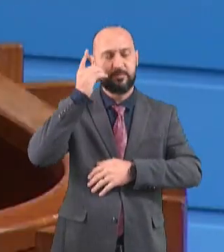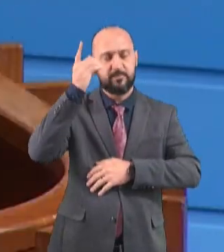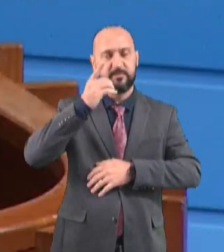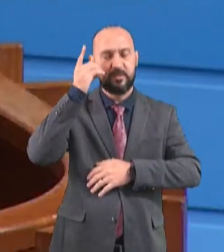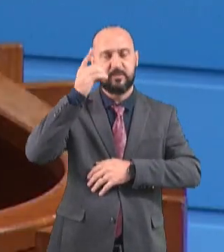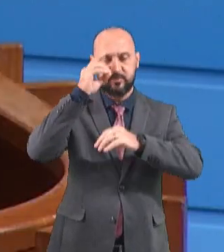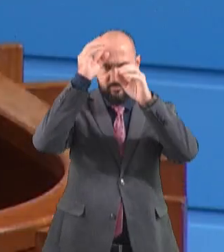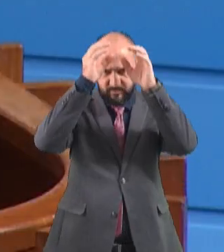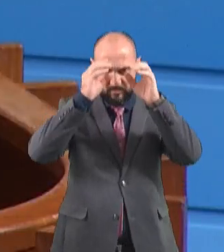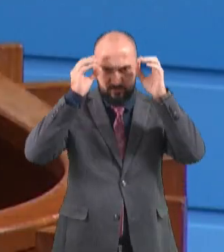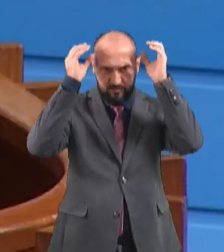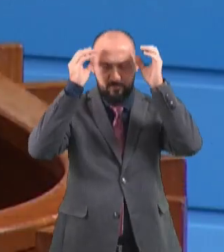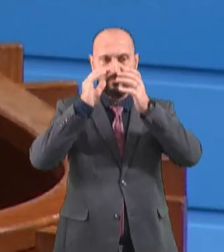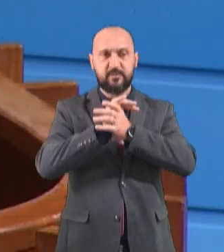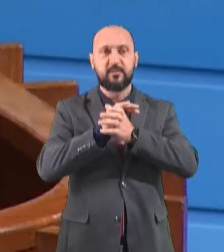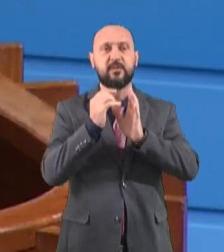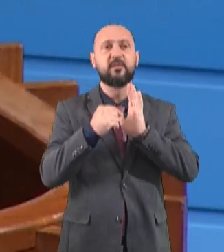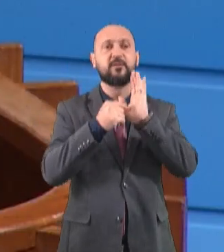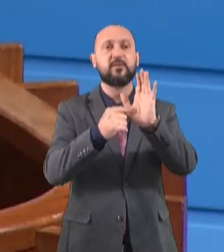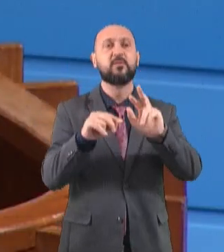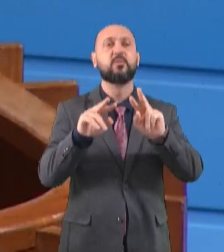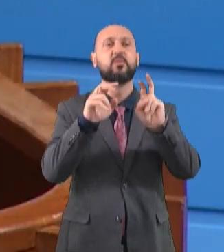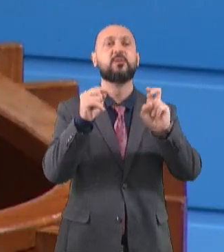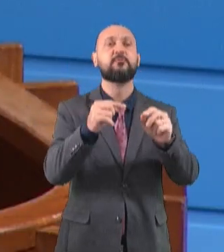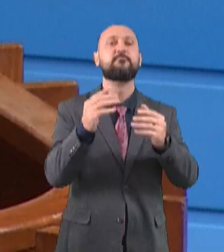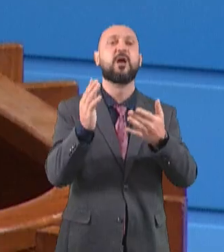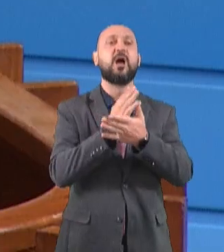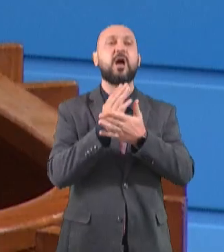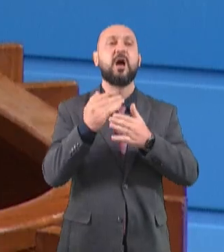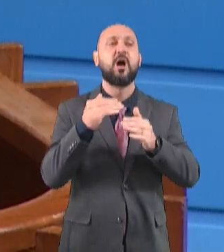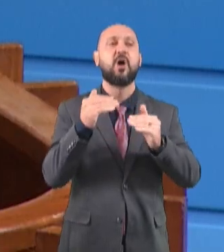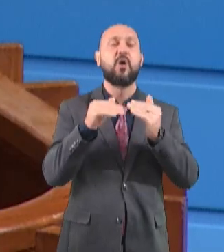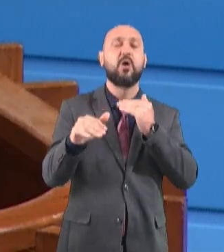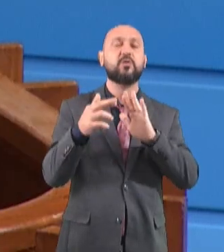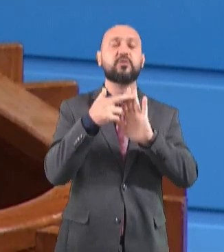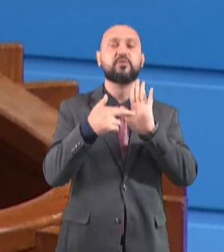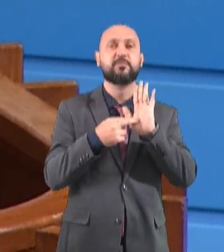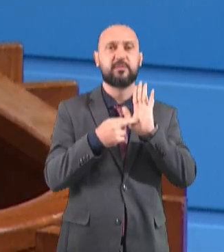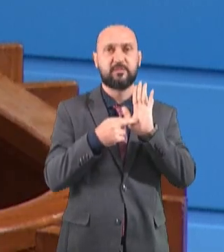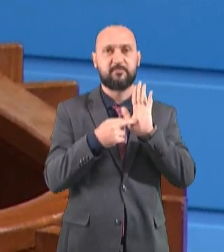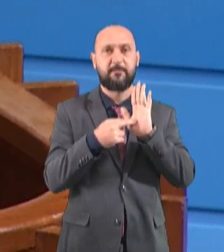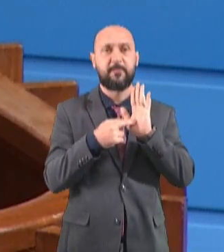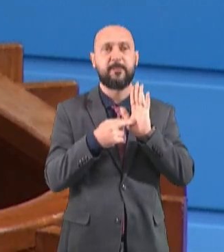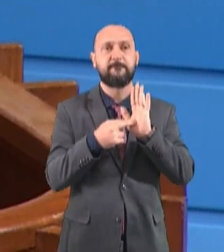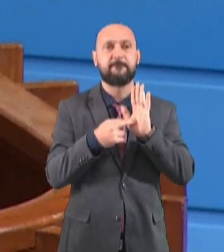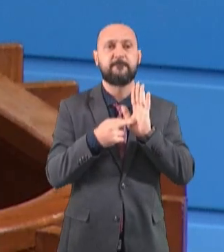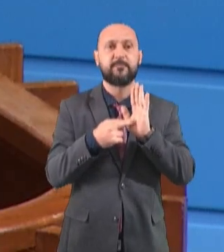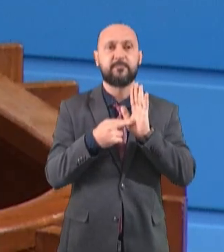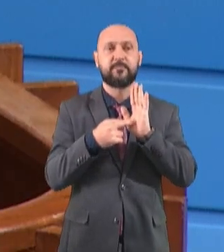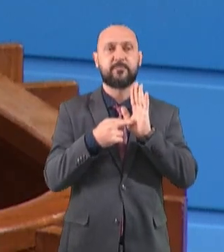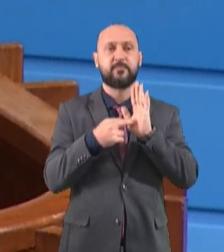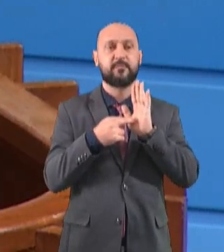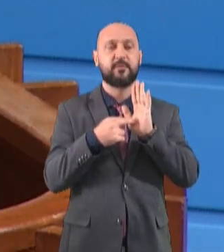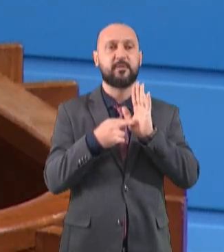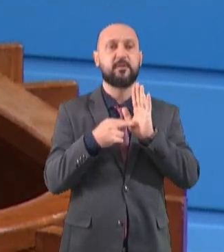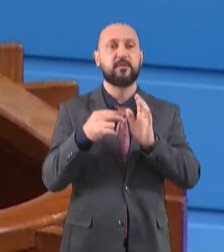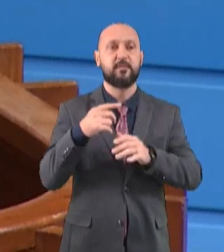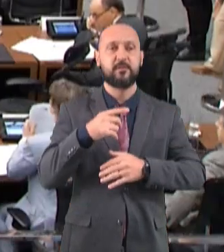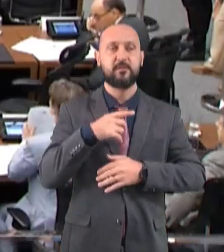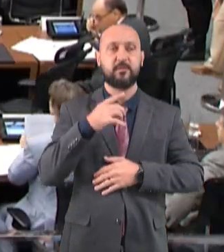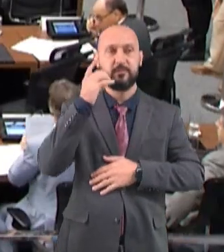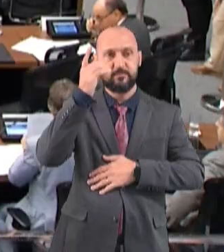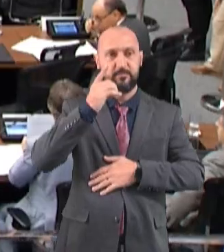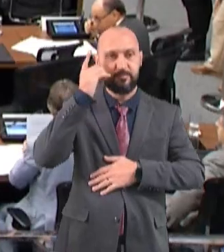gente tem que colocar na questão de ordem alguma violação regimental. Eu tenho Só,